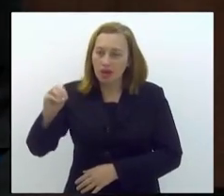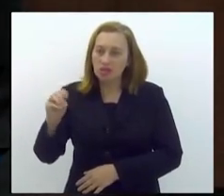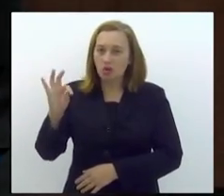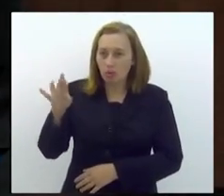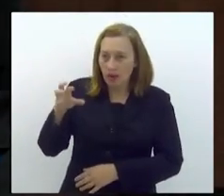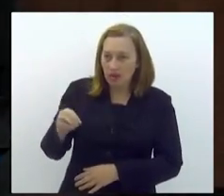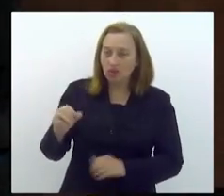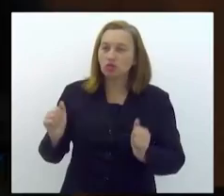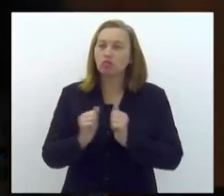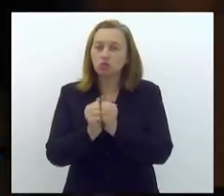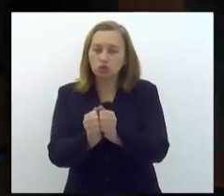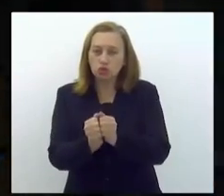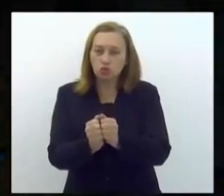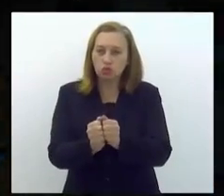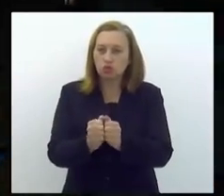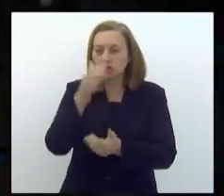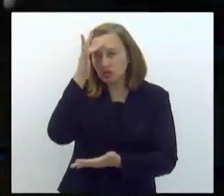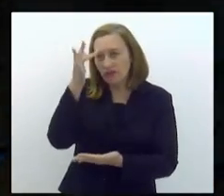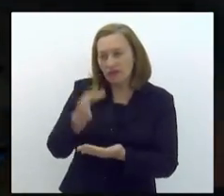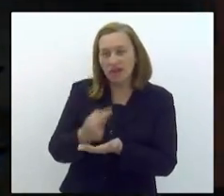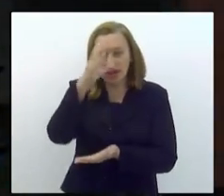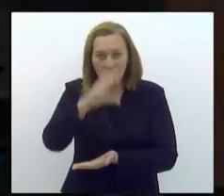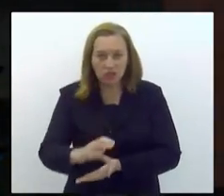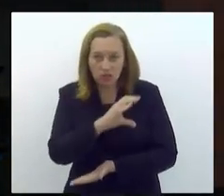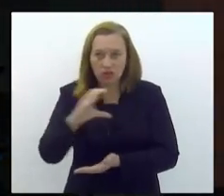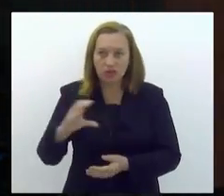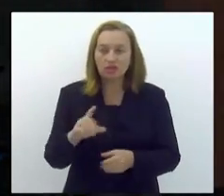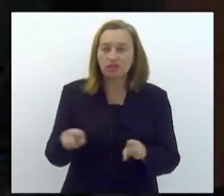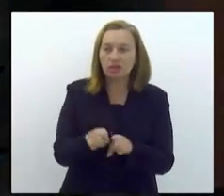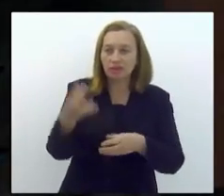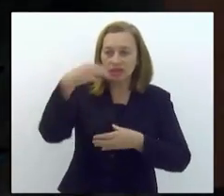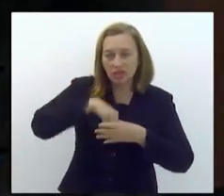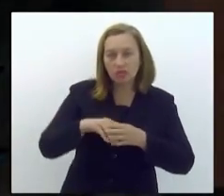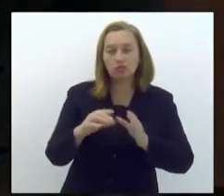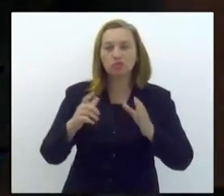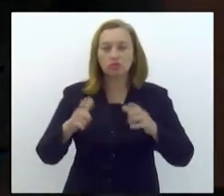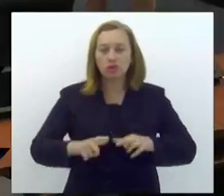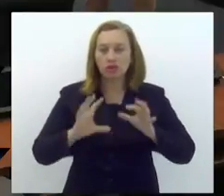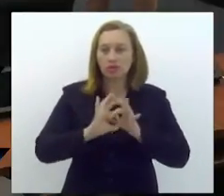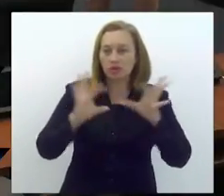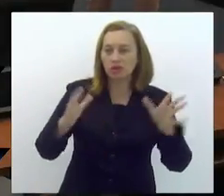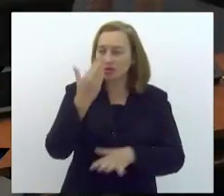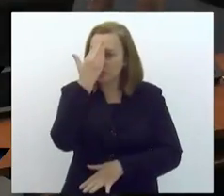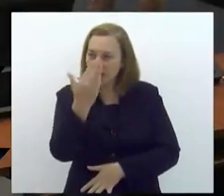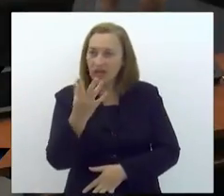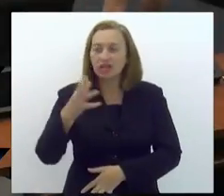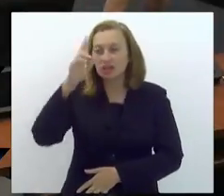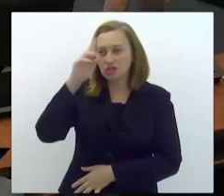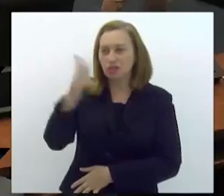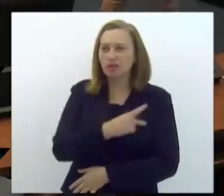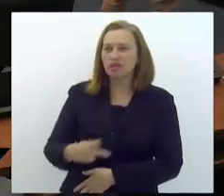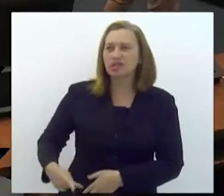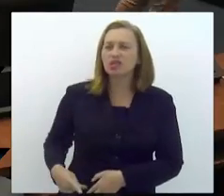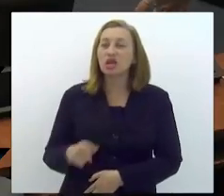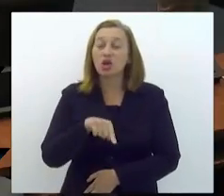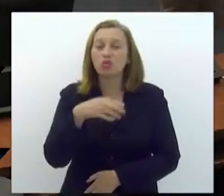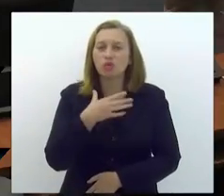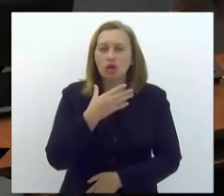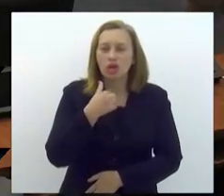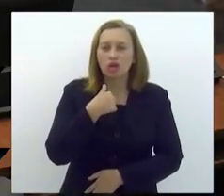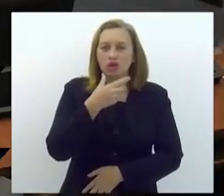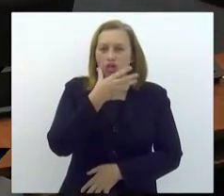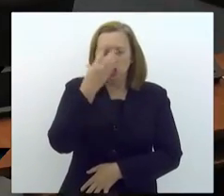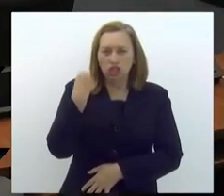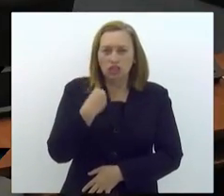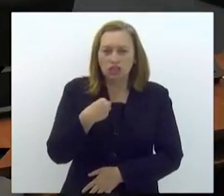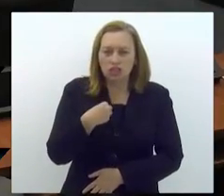cada vez mais colocando a nossa fé católica também dentro desse espaço democrático Muito obrigado senhor presidente só uma coisa que eu esqueci estou